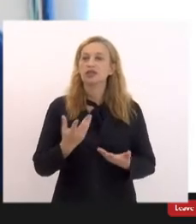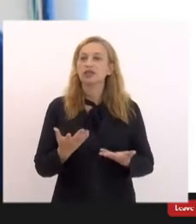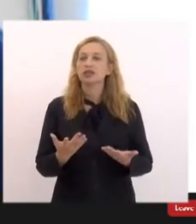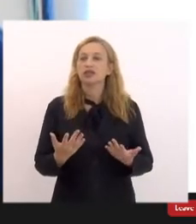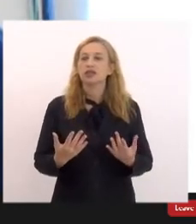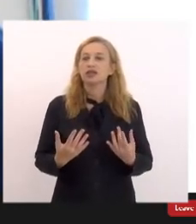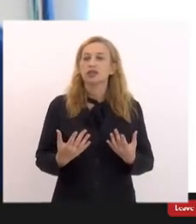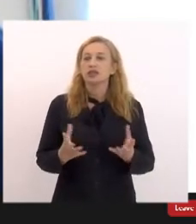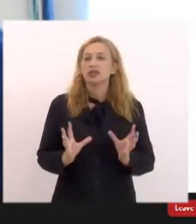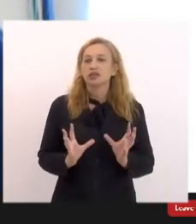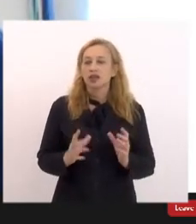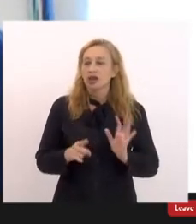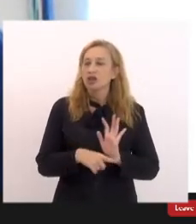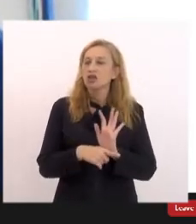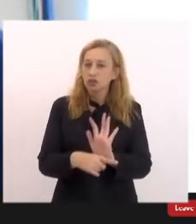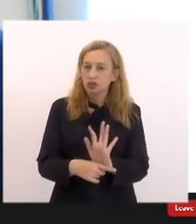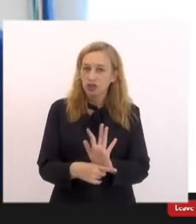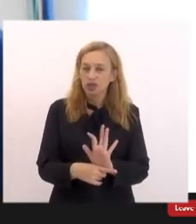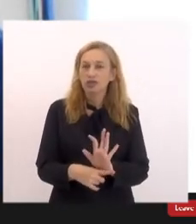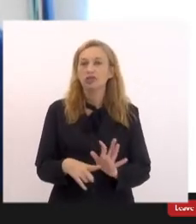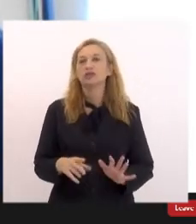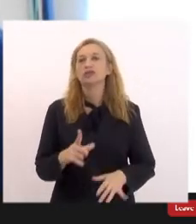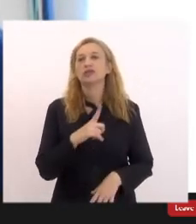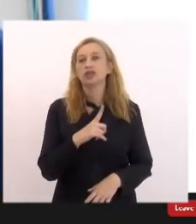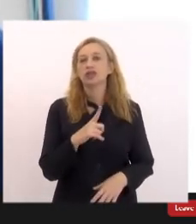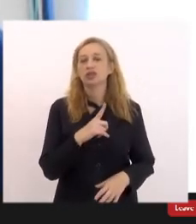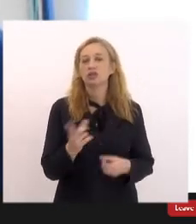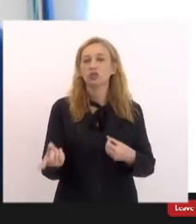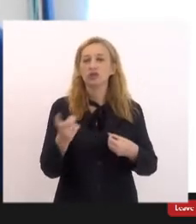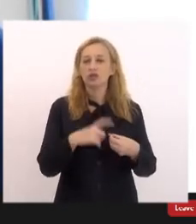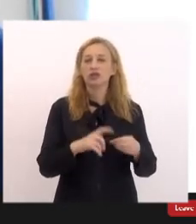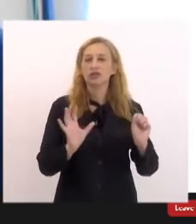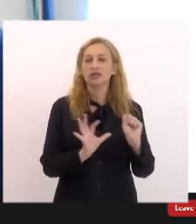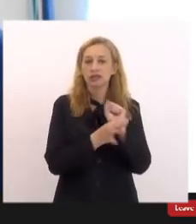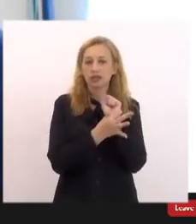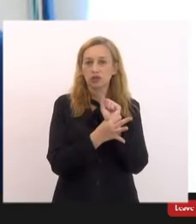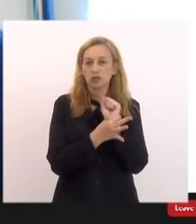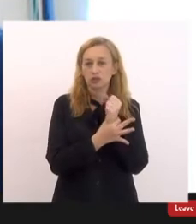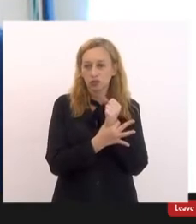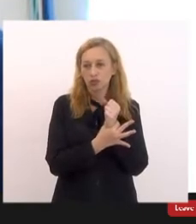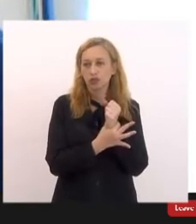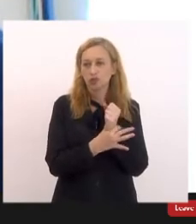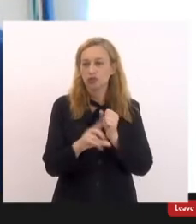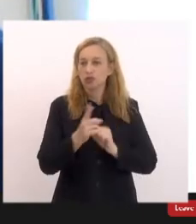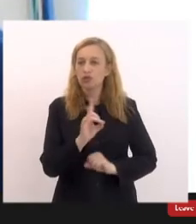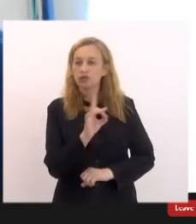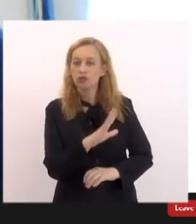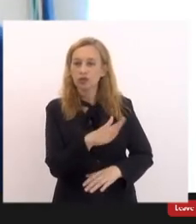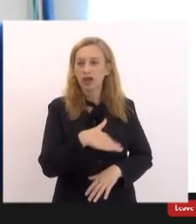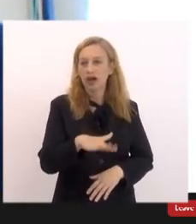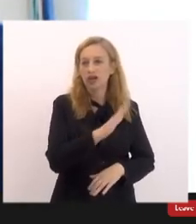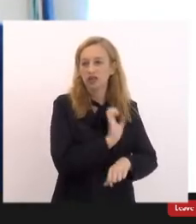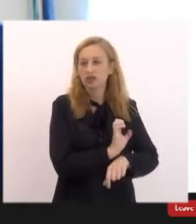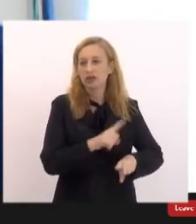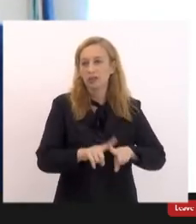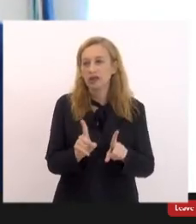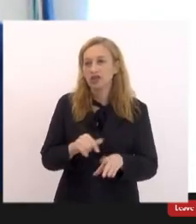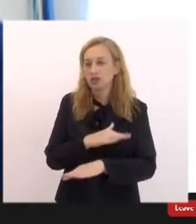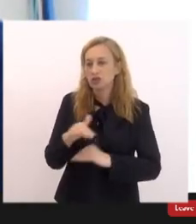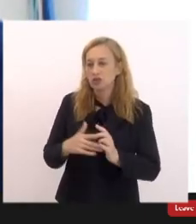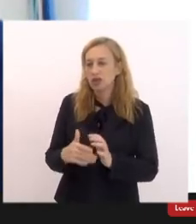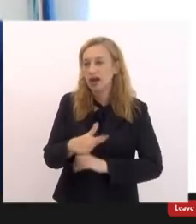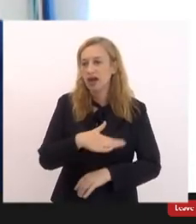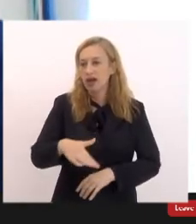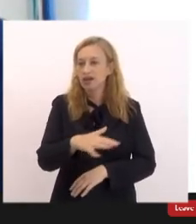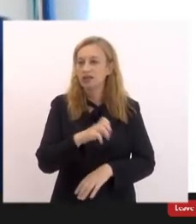de tentar colaborar para que a gente tenha aí um retorno seguro, não só na rede estadual, mas em toda a educação do Estado do